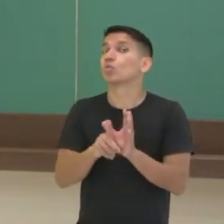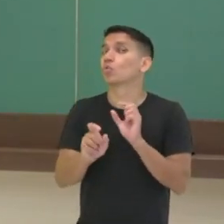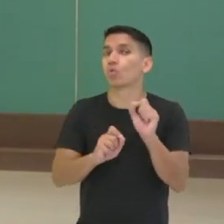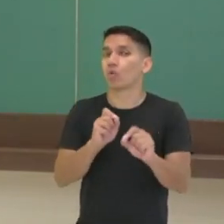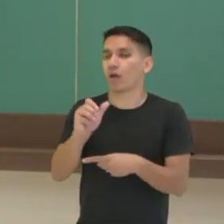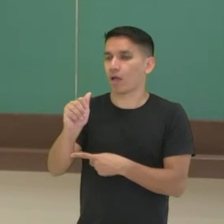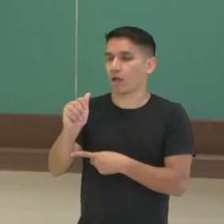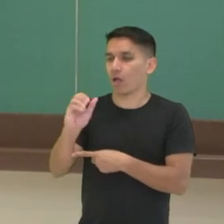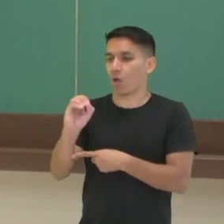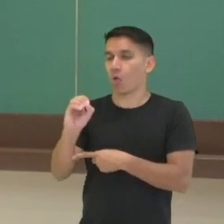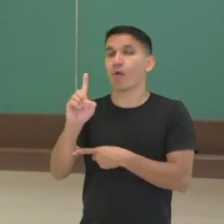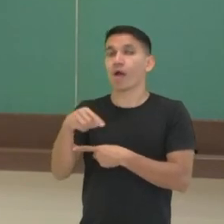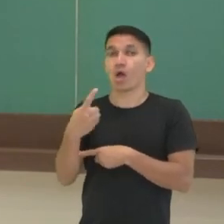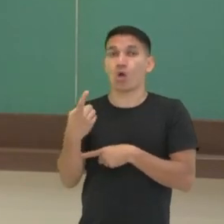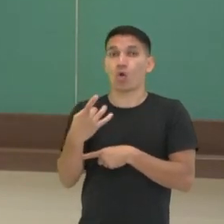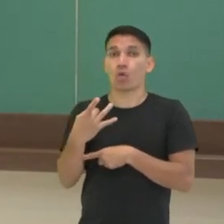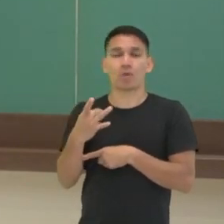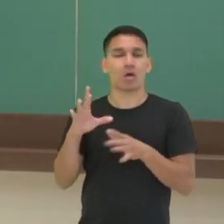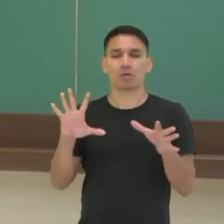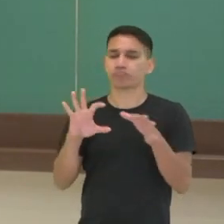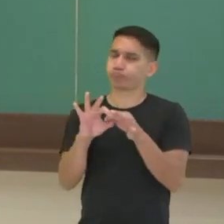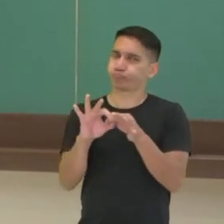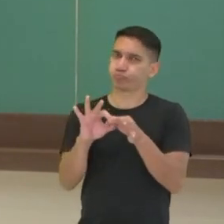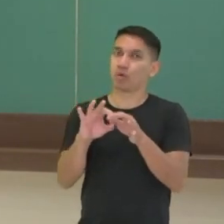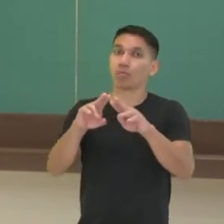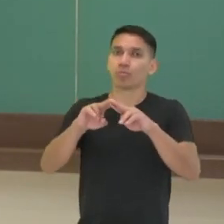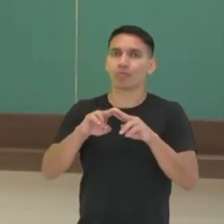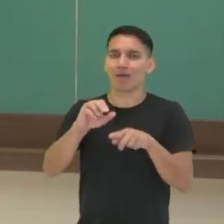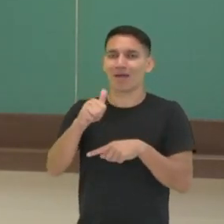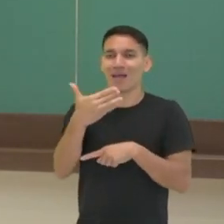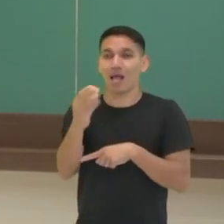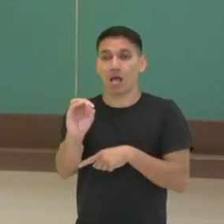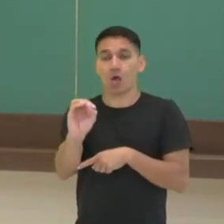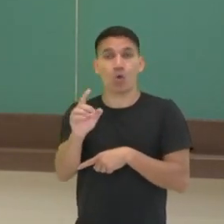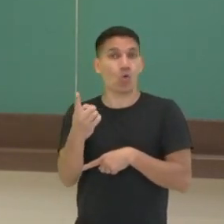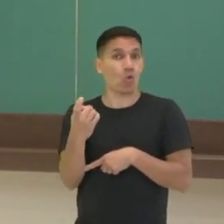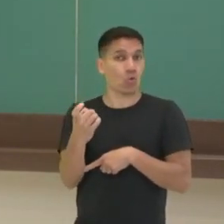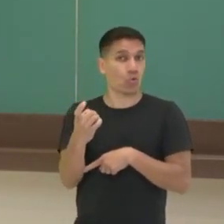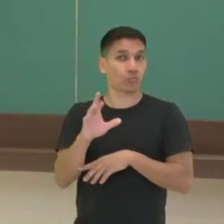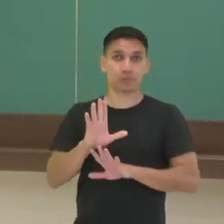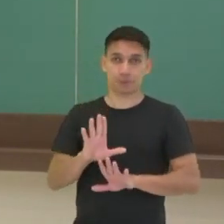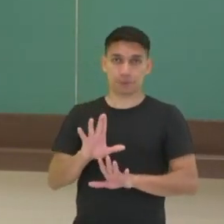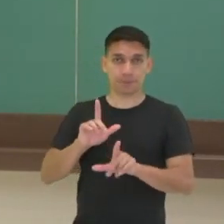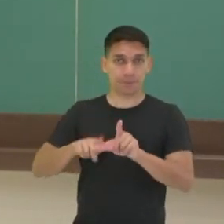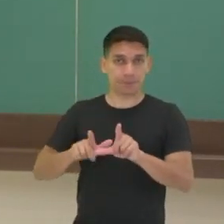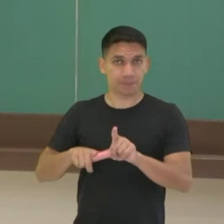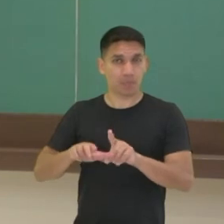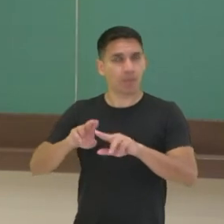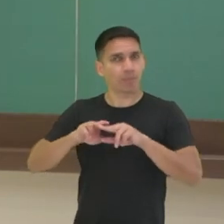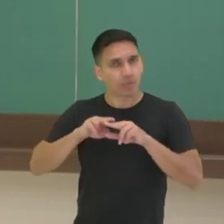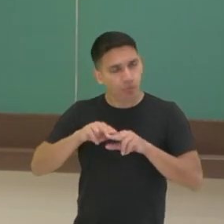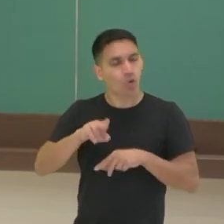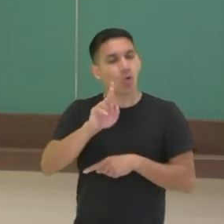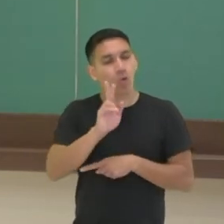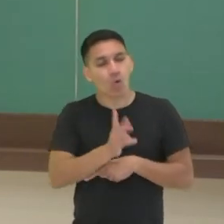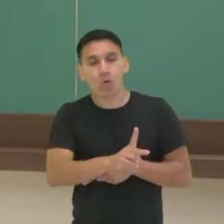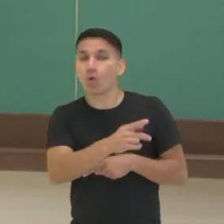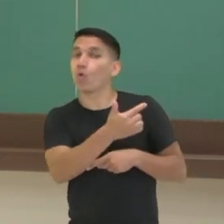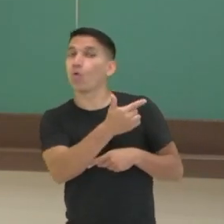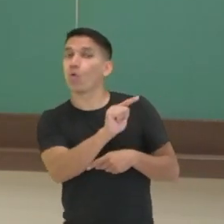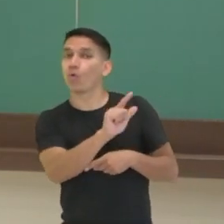e o O é uma letra só. Então, essa expressão ão forma apenas uma letra. Logo, vou permutar,